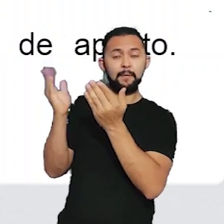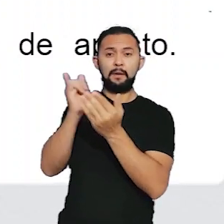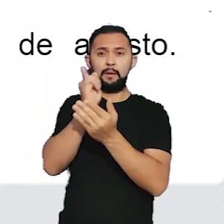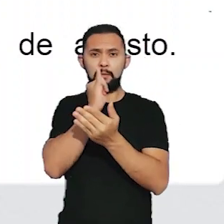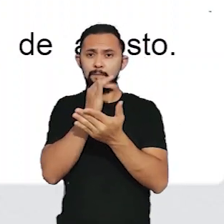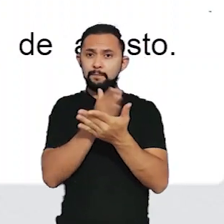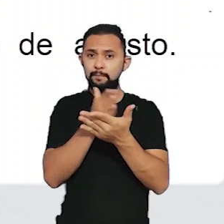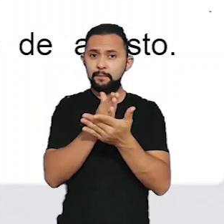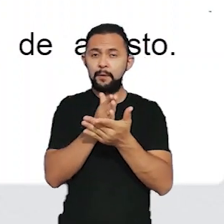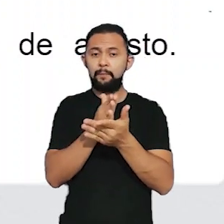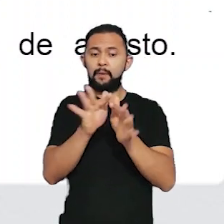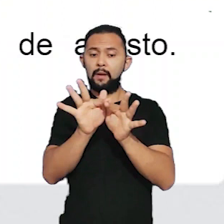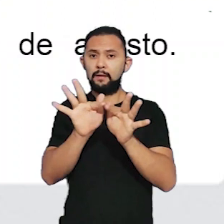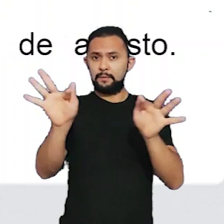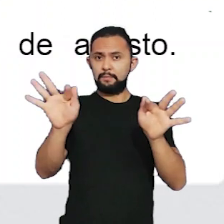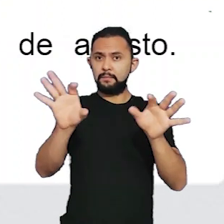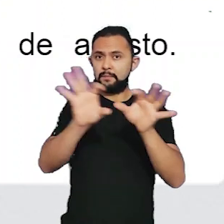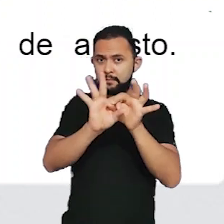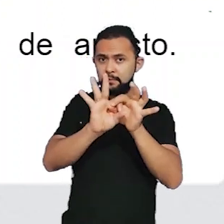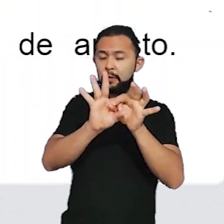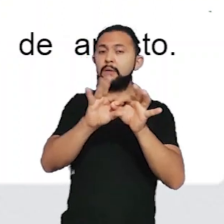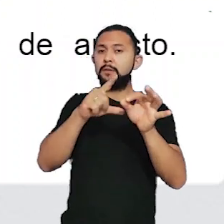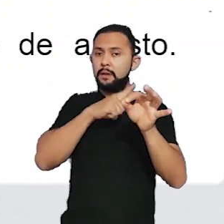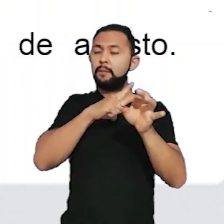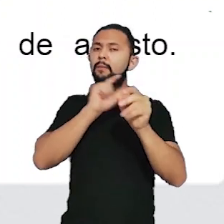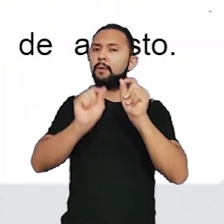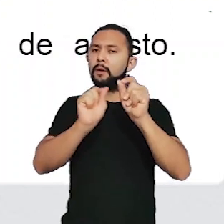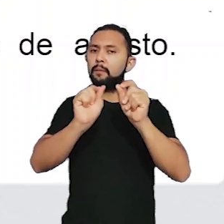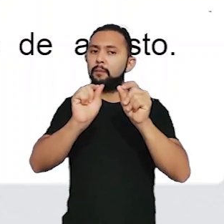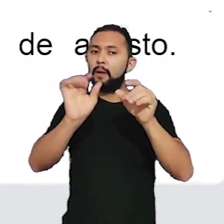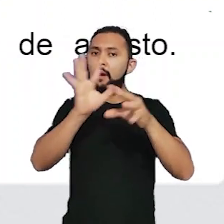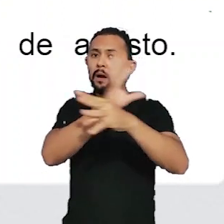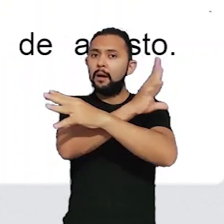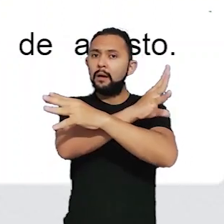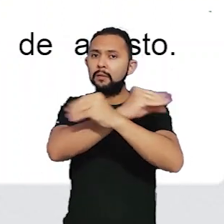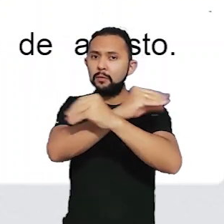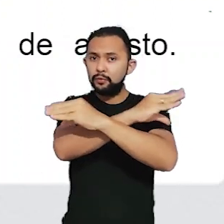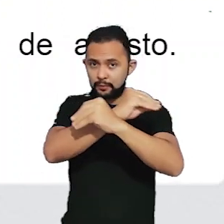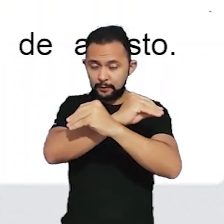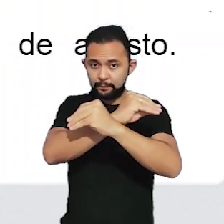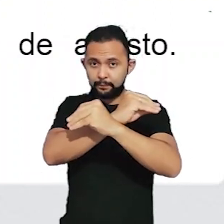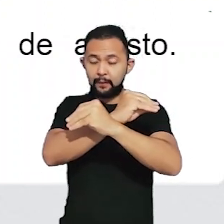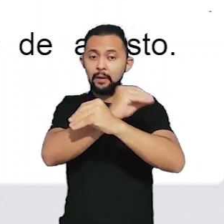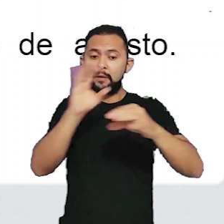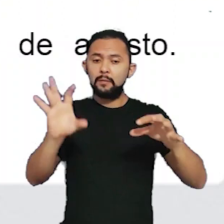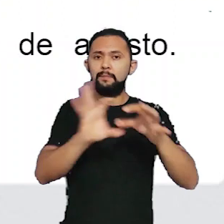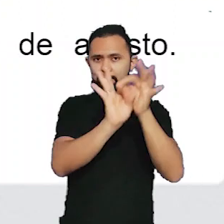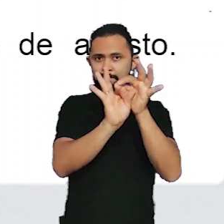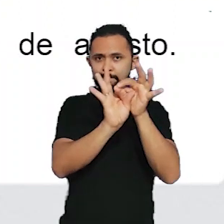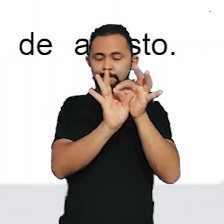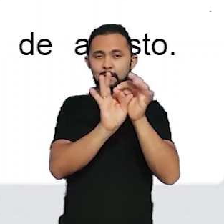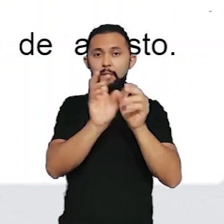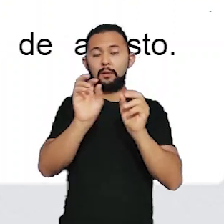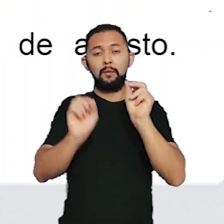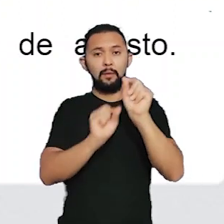orações substantivas são introduzidas por conjunções, conjunções integrantes, tá? As principais, o que ou o